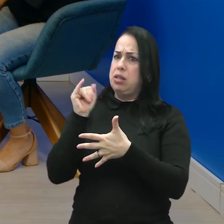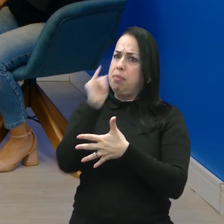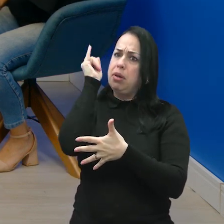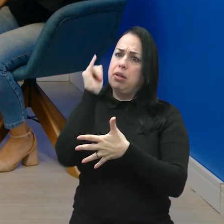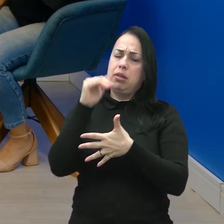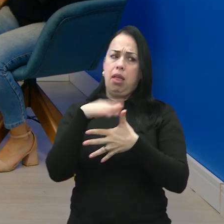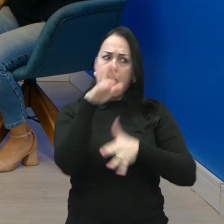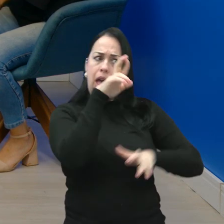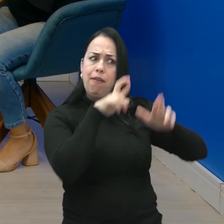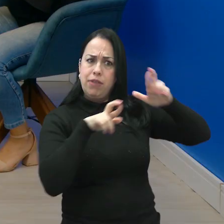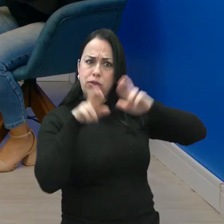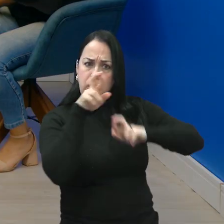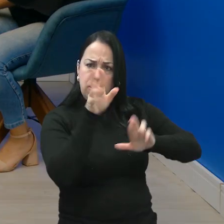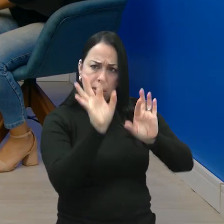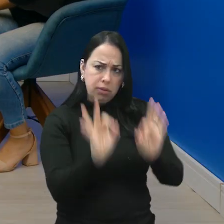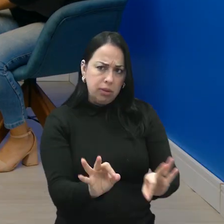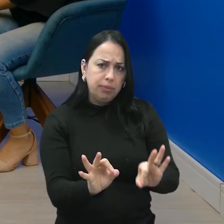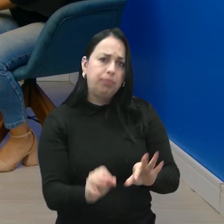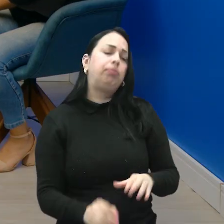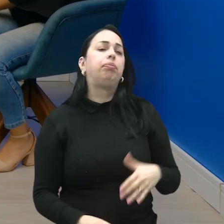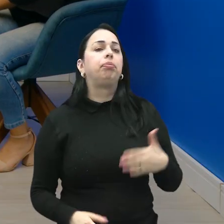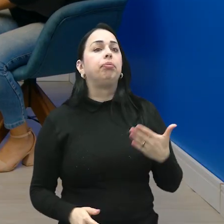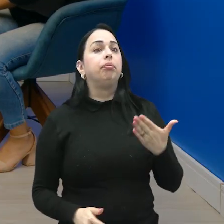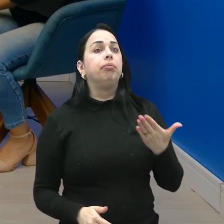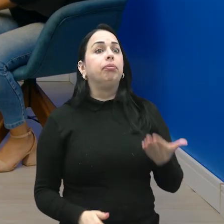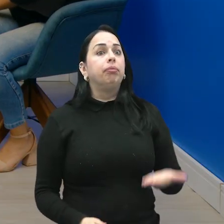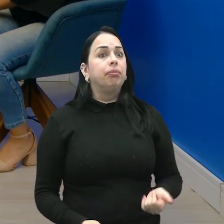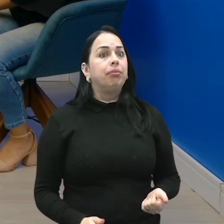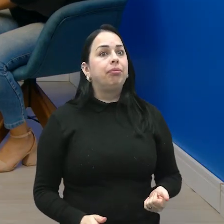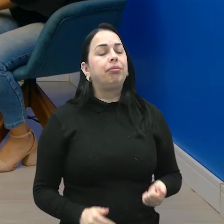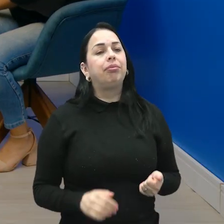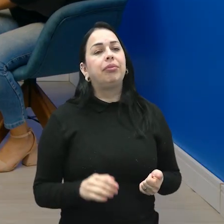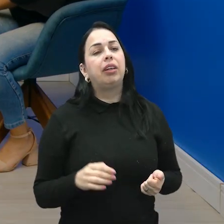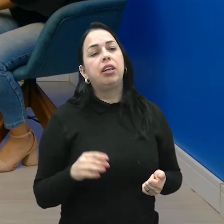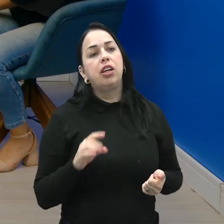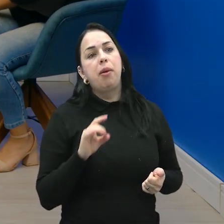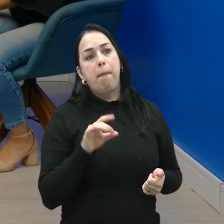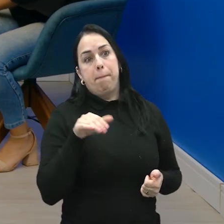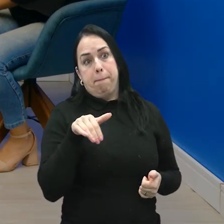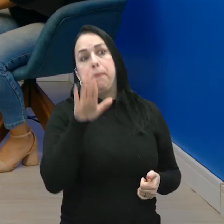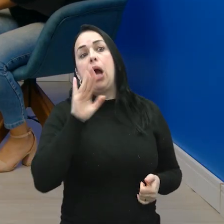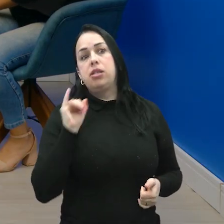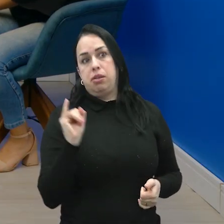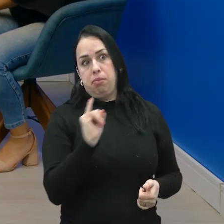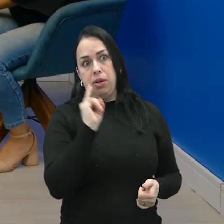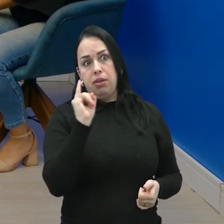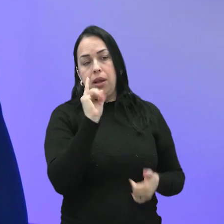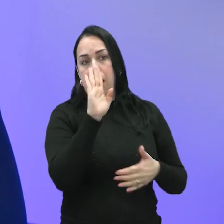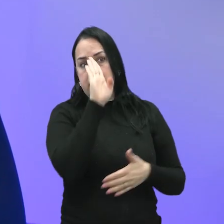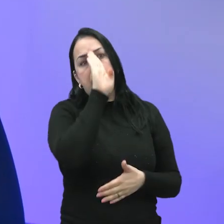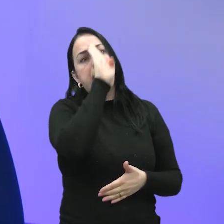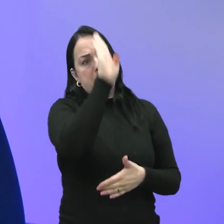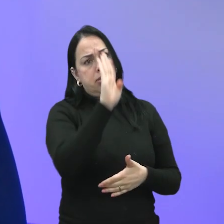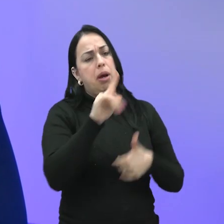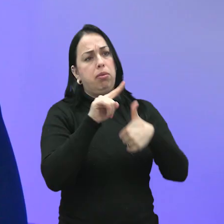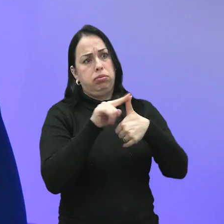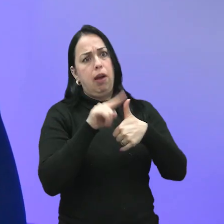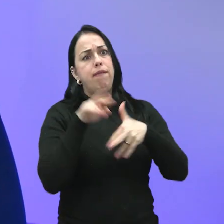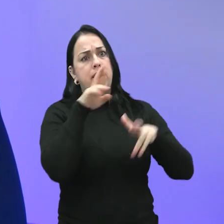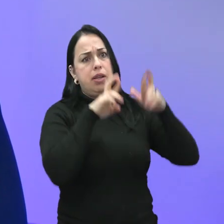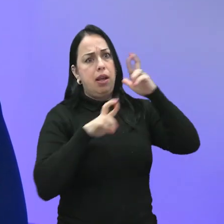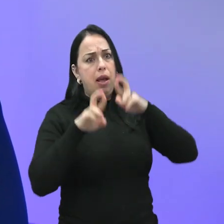mais importante, é a de fiscalizar, né? Eu diria que não é só a mais importante, como a